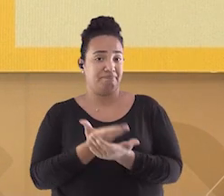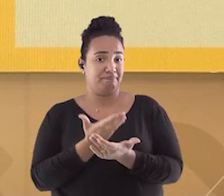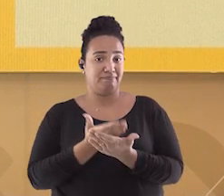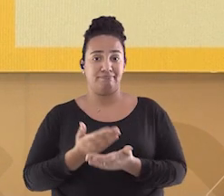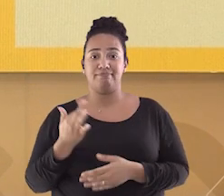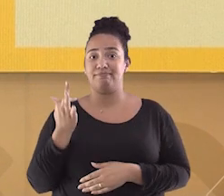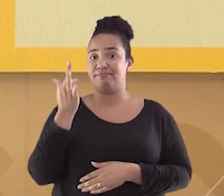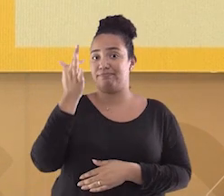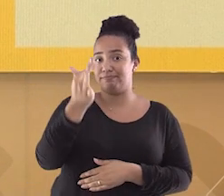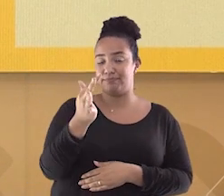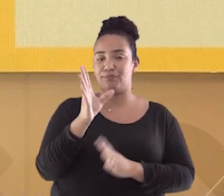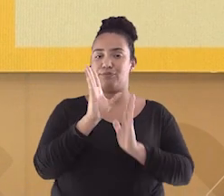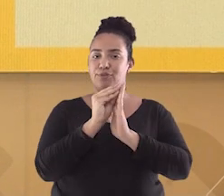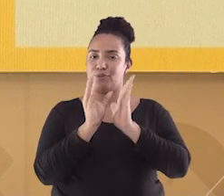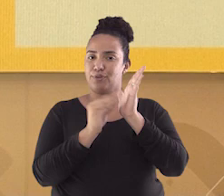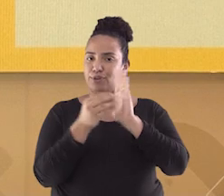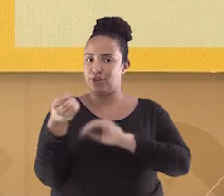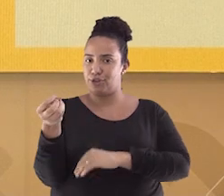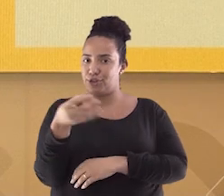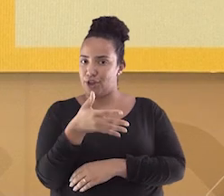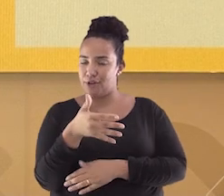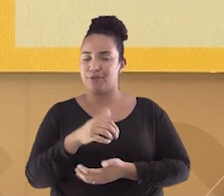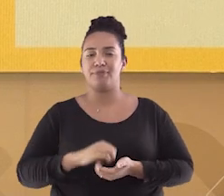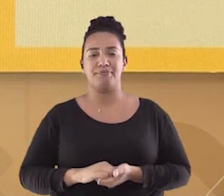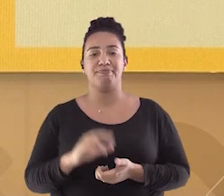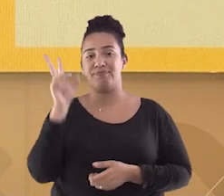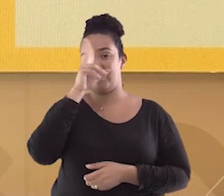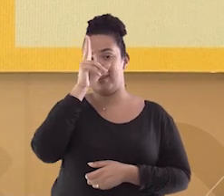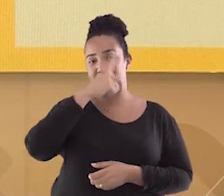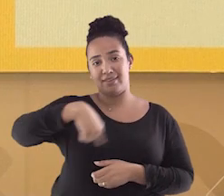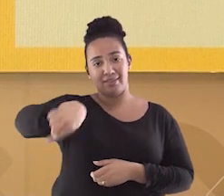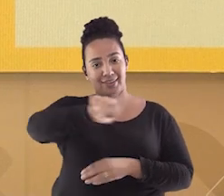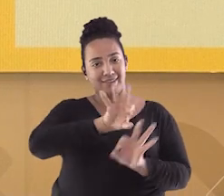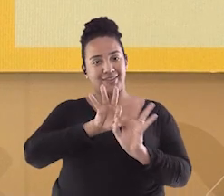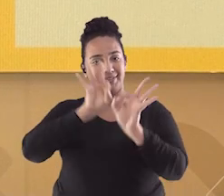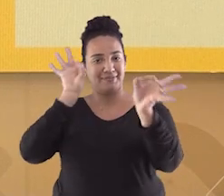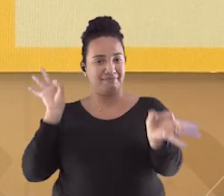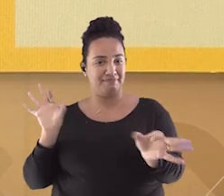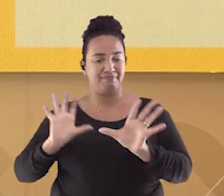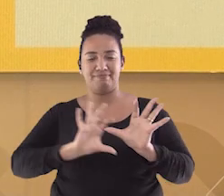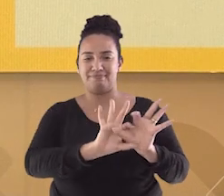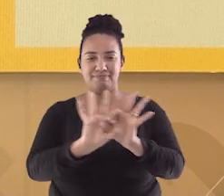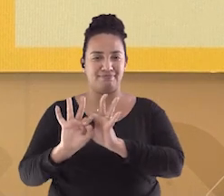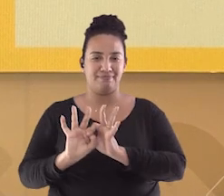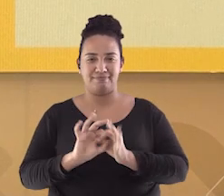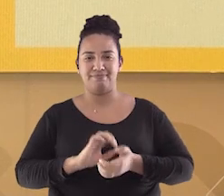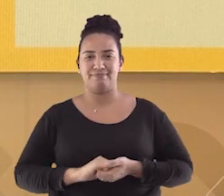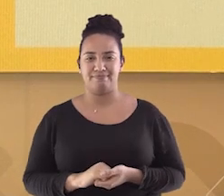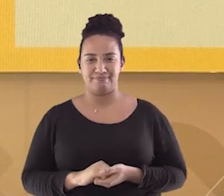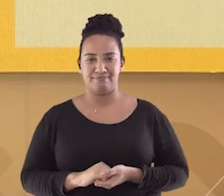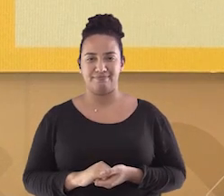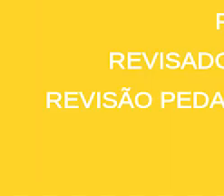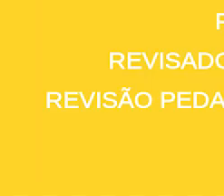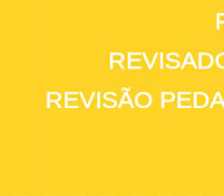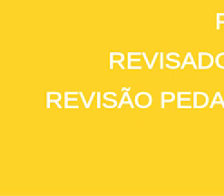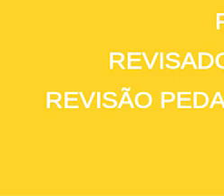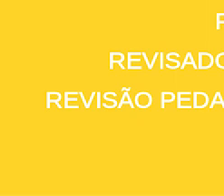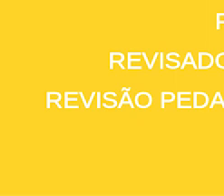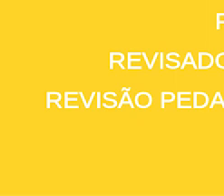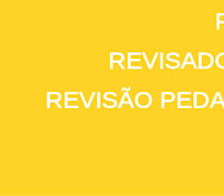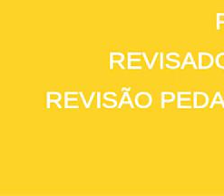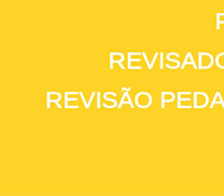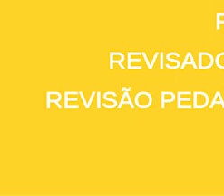nosso próximo encontro com novos conteúdos geográficos. E não esqueça, mesmo distantes, estamos juntos!